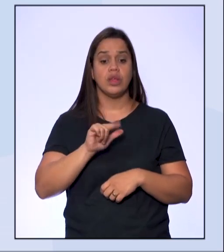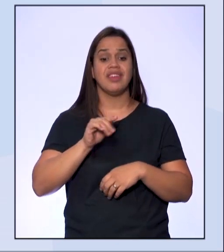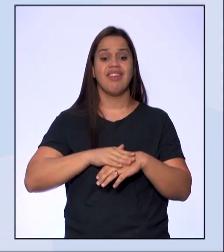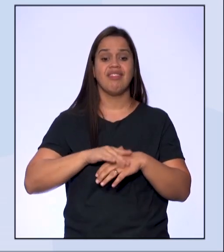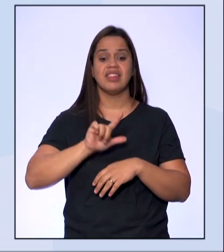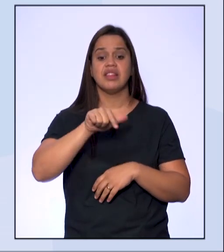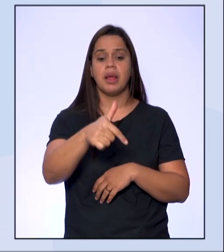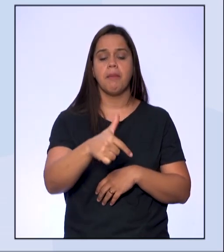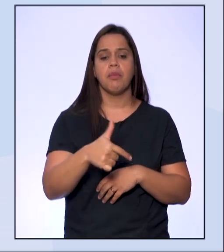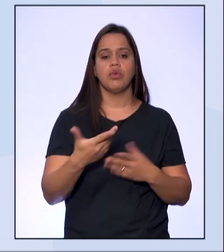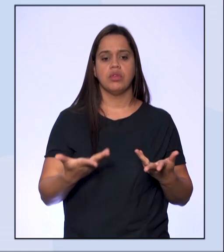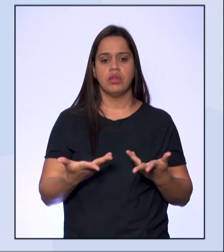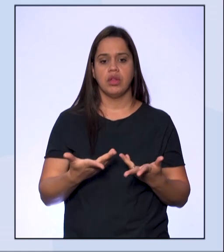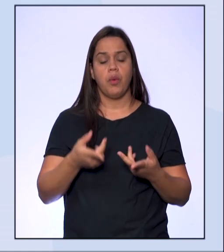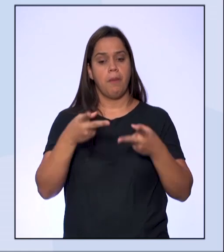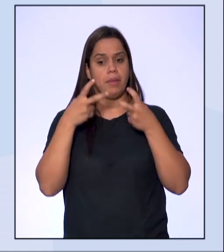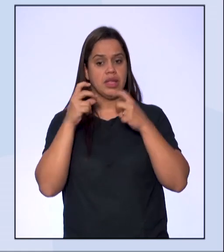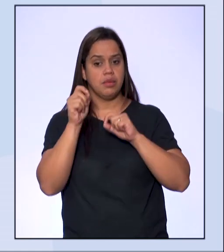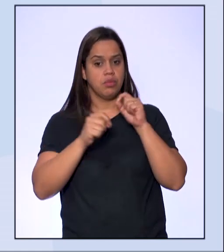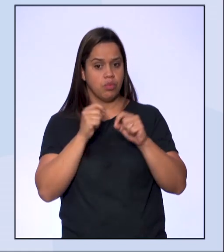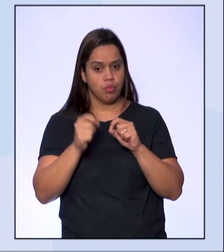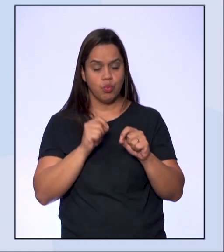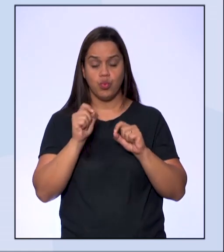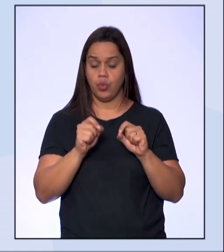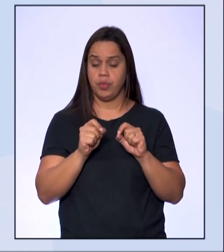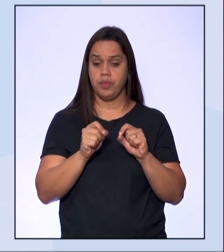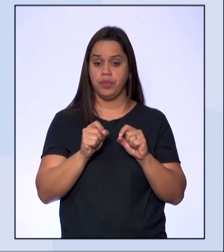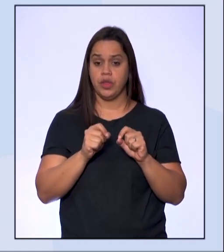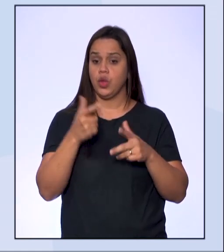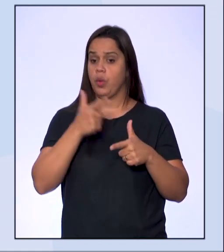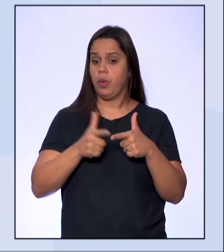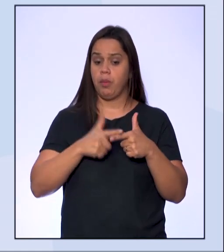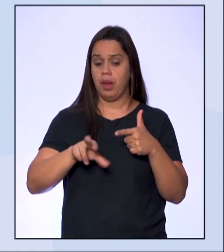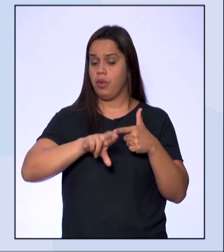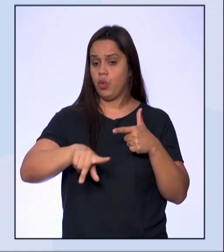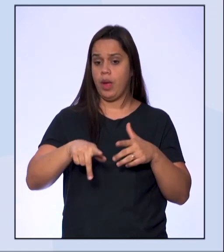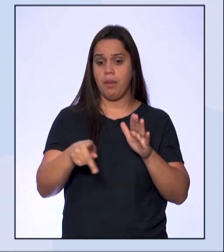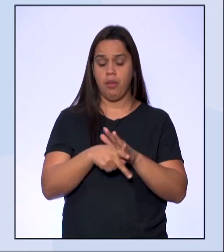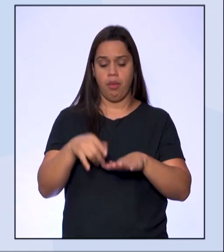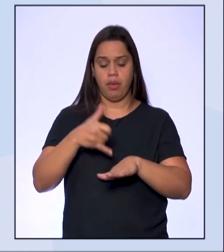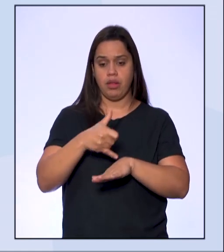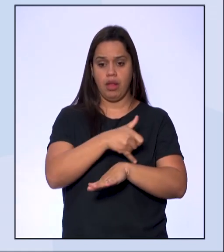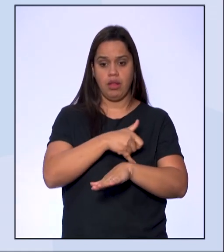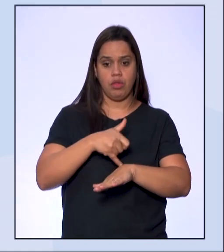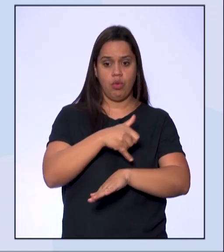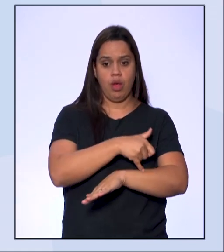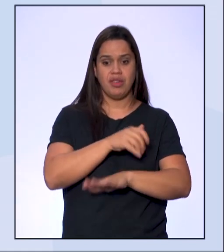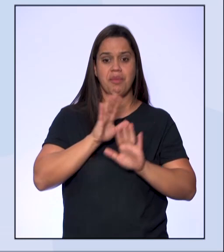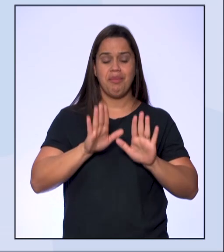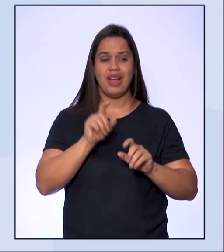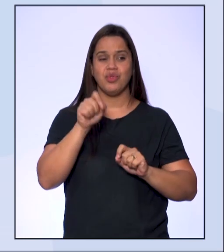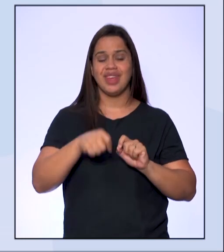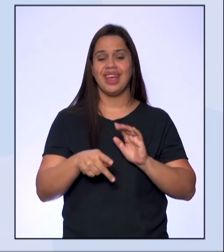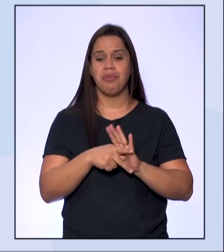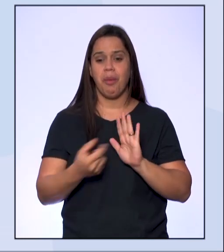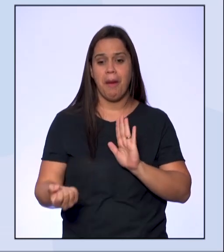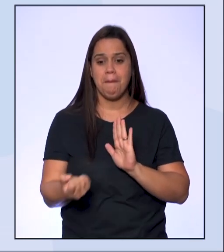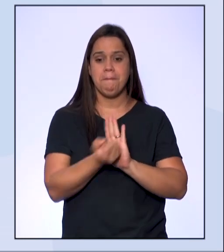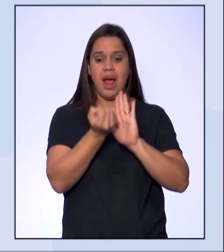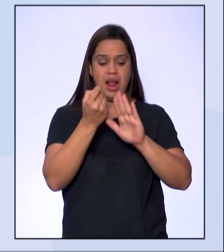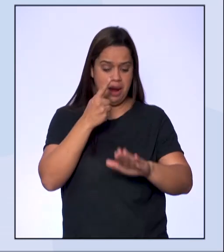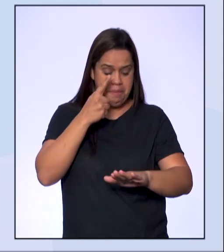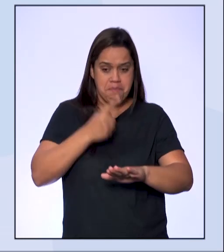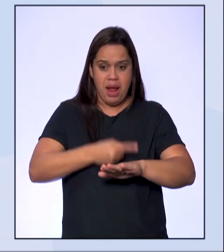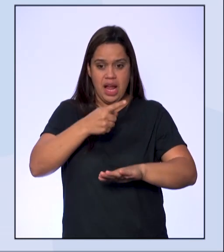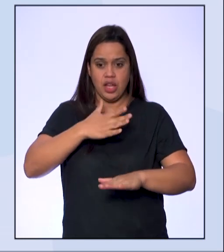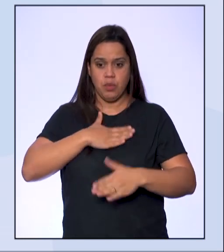próximo. Note, entretanto, que o problema não é a tatuagem, e sim o que essa marca representa,